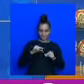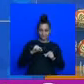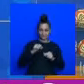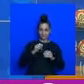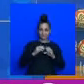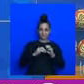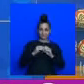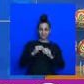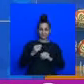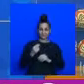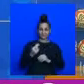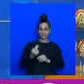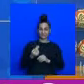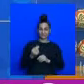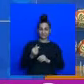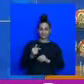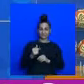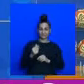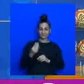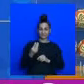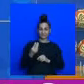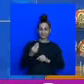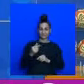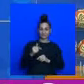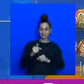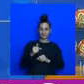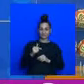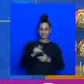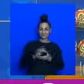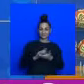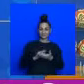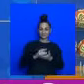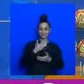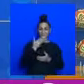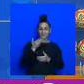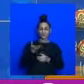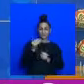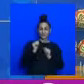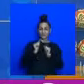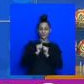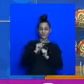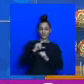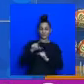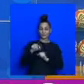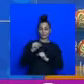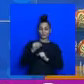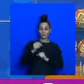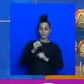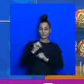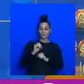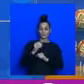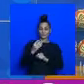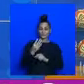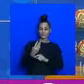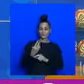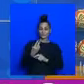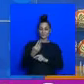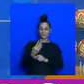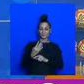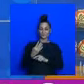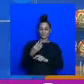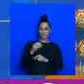sorteadas no concurso 2737 da Loto Fácil foram, confira comigo, 04,